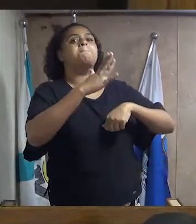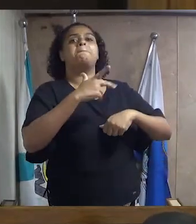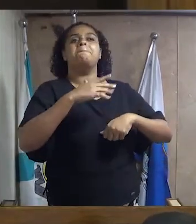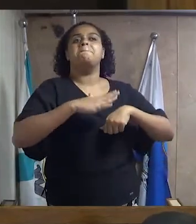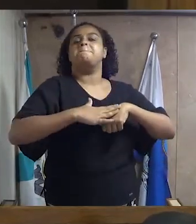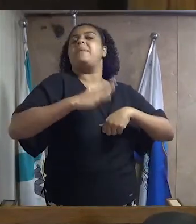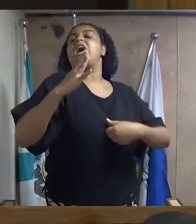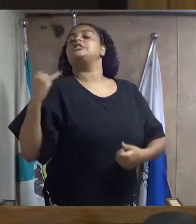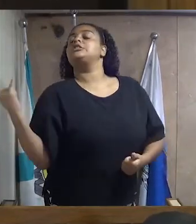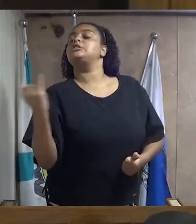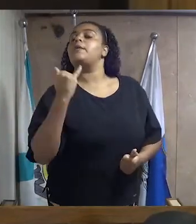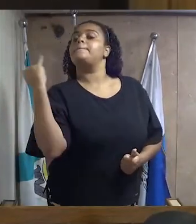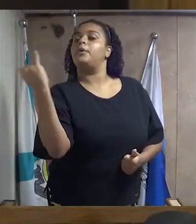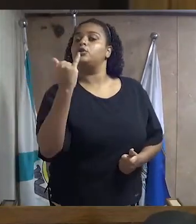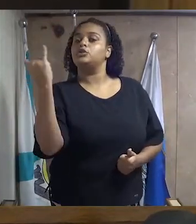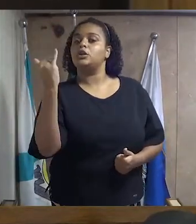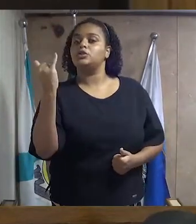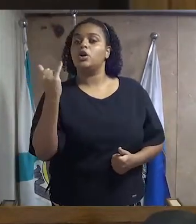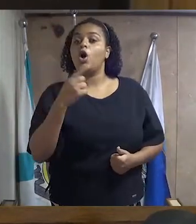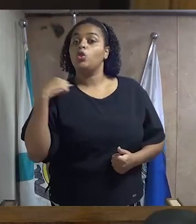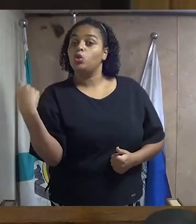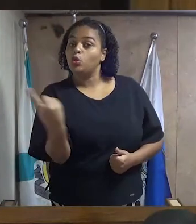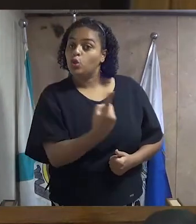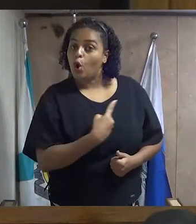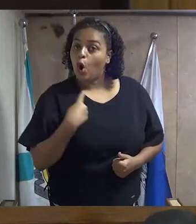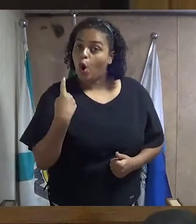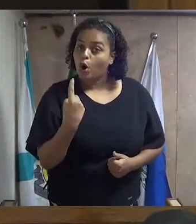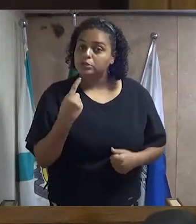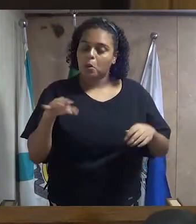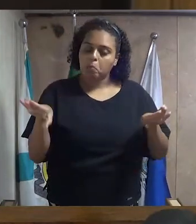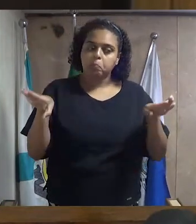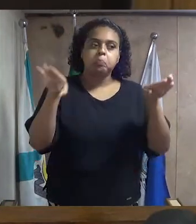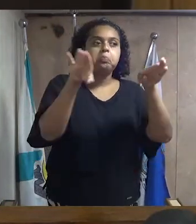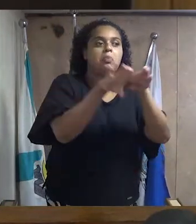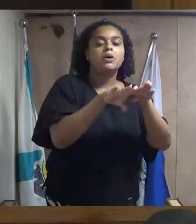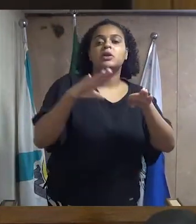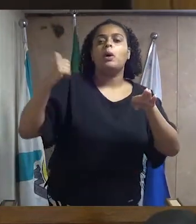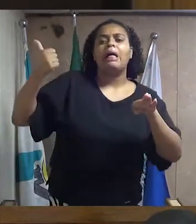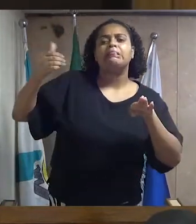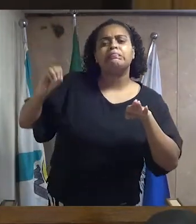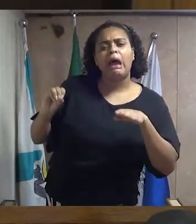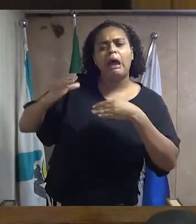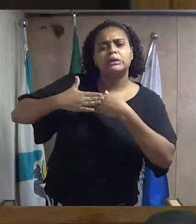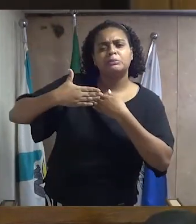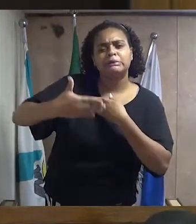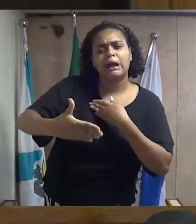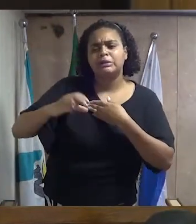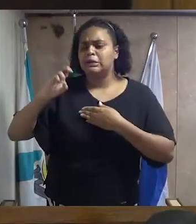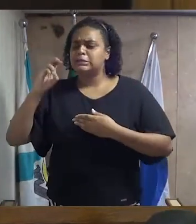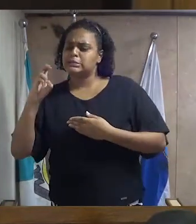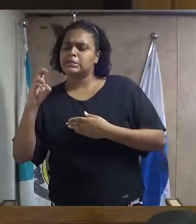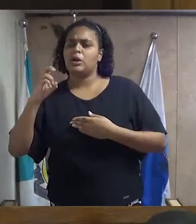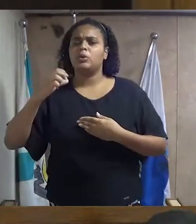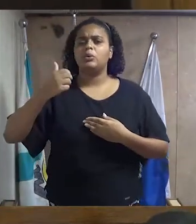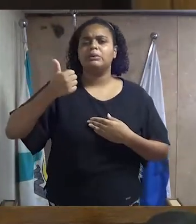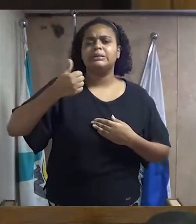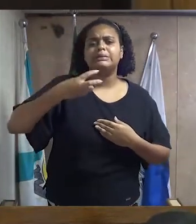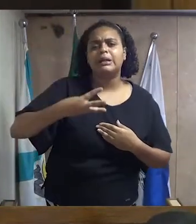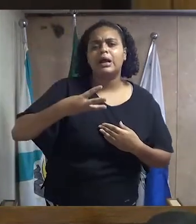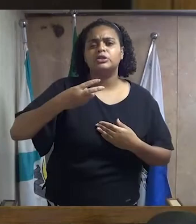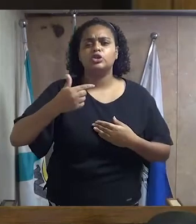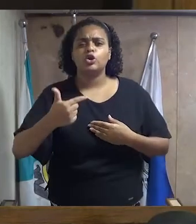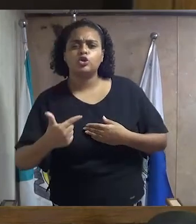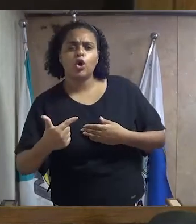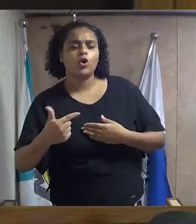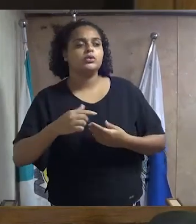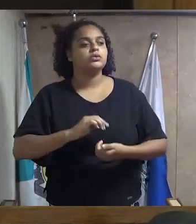importante nessa casa. Todos nós somos iguais. Ah, eu tenho 10 mandatos, 5, 3, 2. Nós estamos